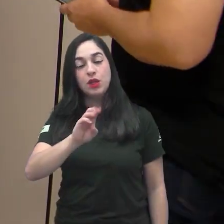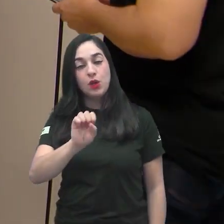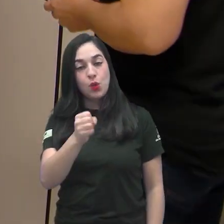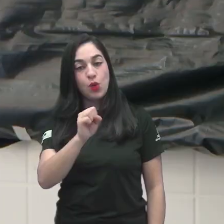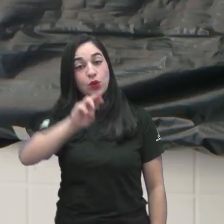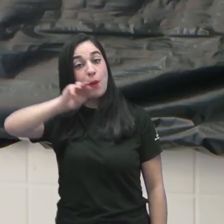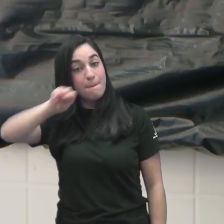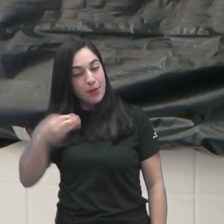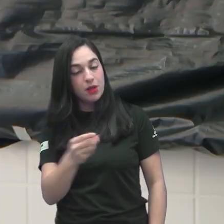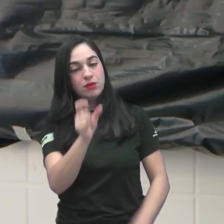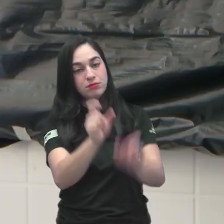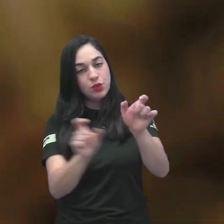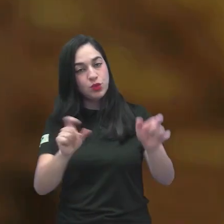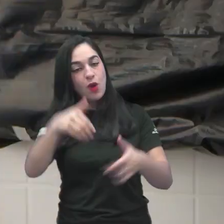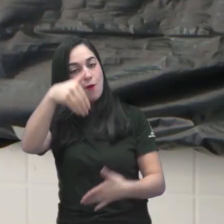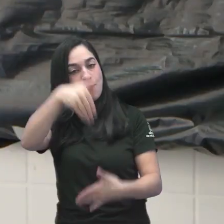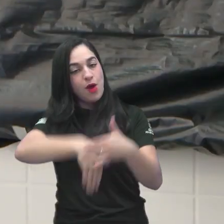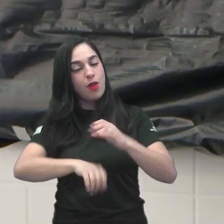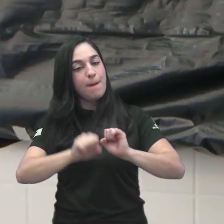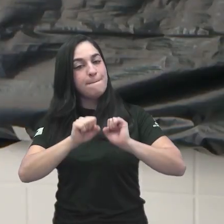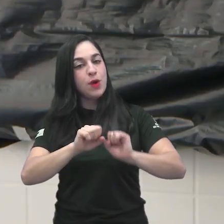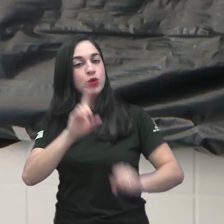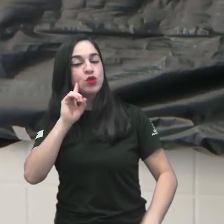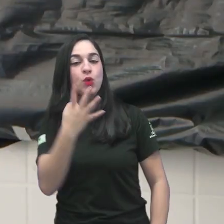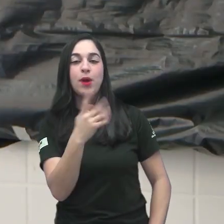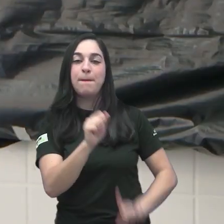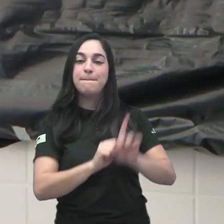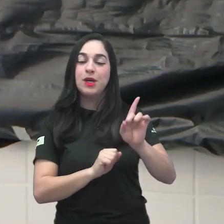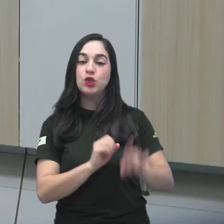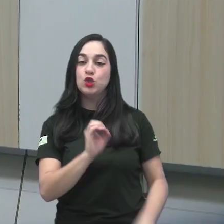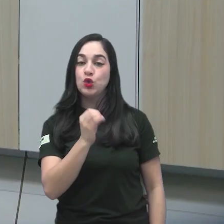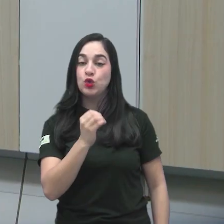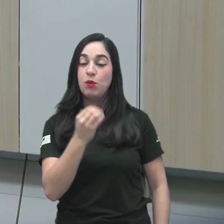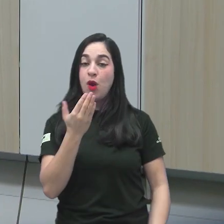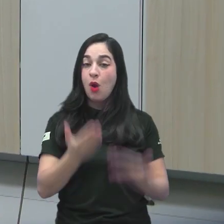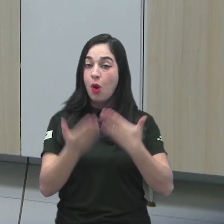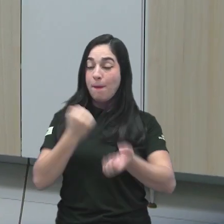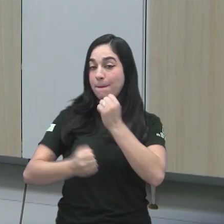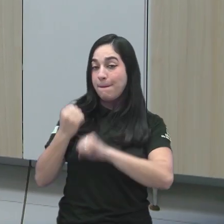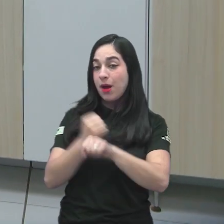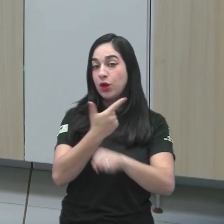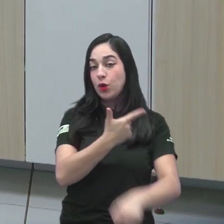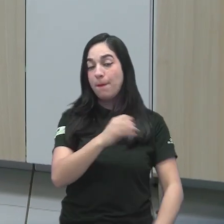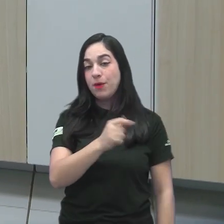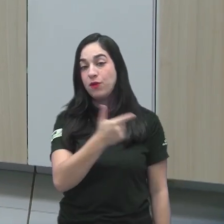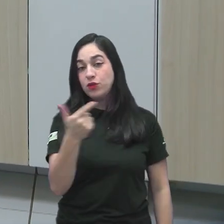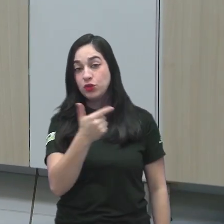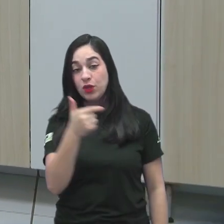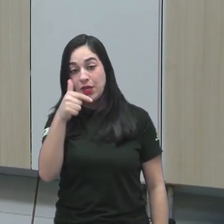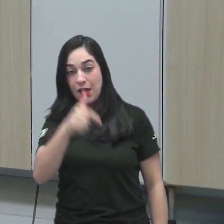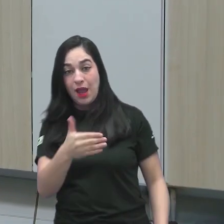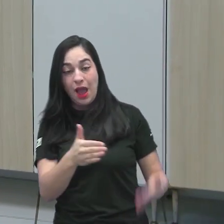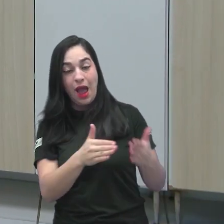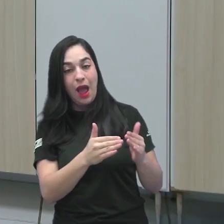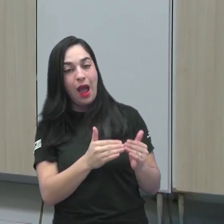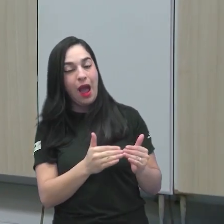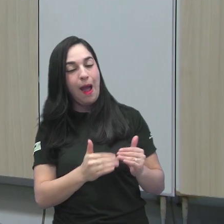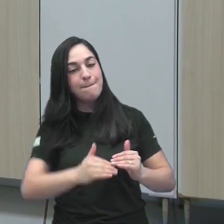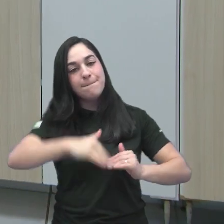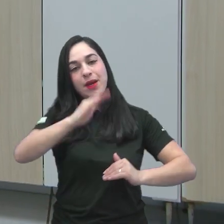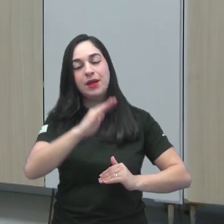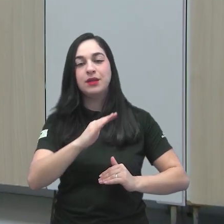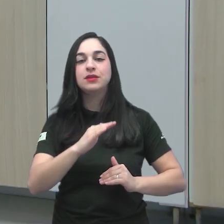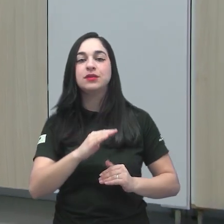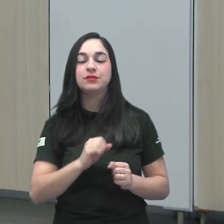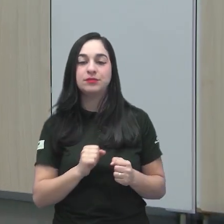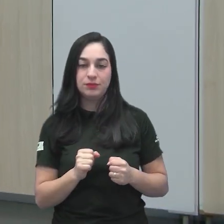de pessoas aptas para votar no dia 4 de outubro, crescimento de quase 2,3 milhões de eleitores em relação às últimas